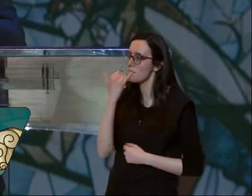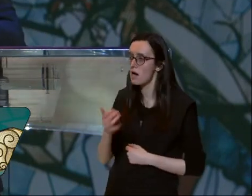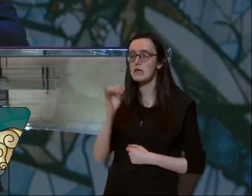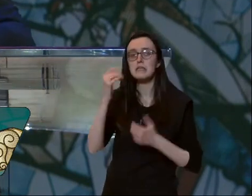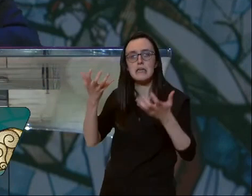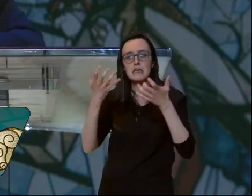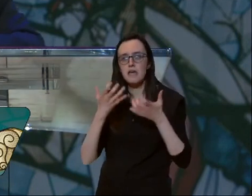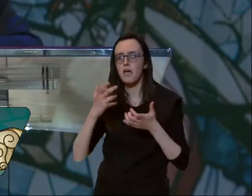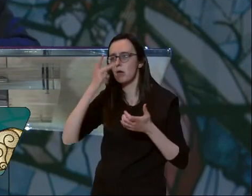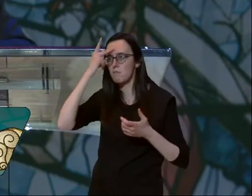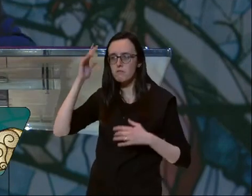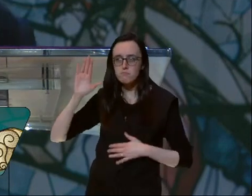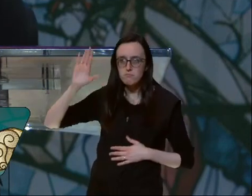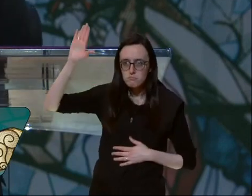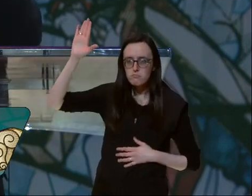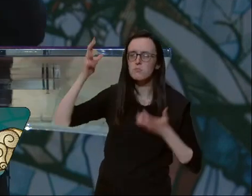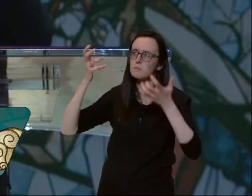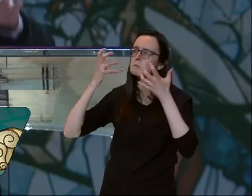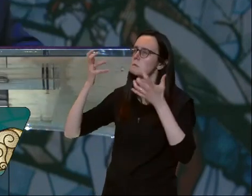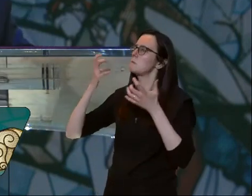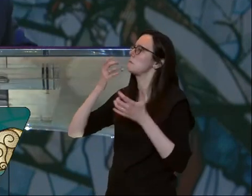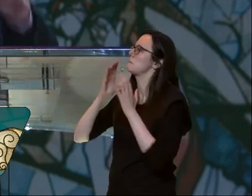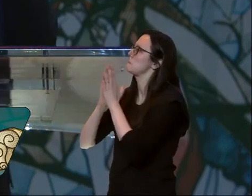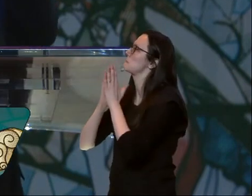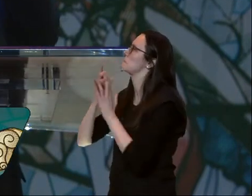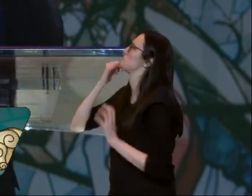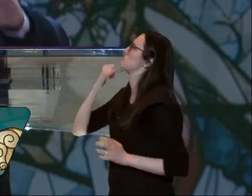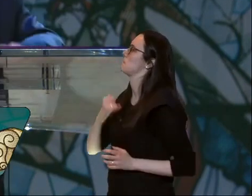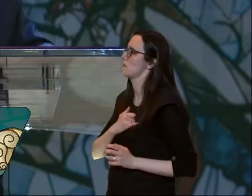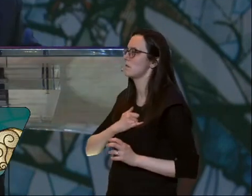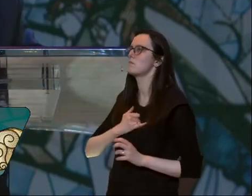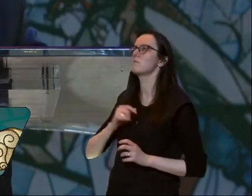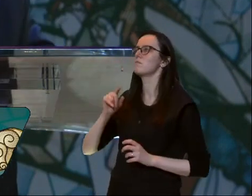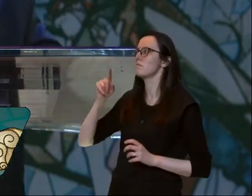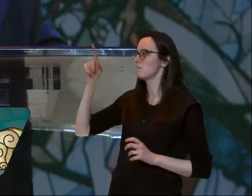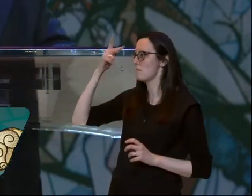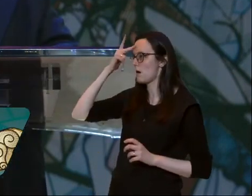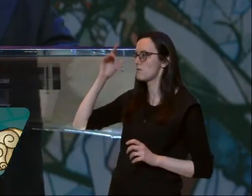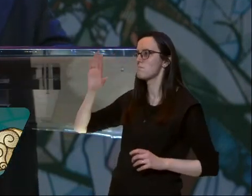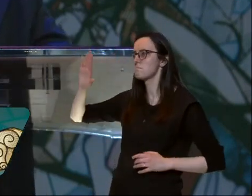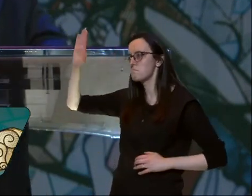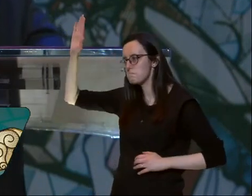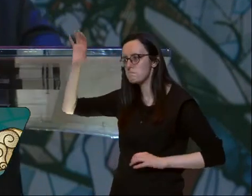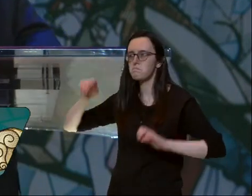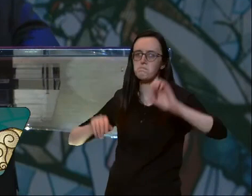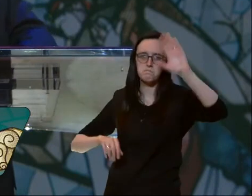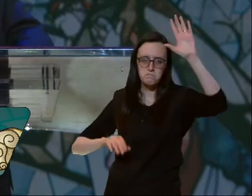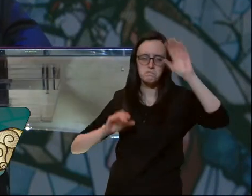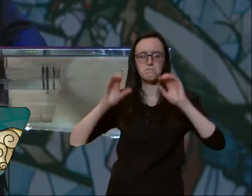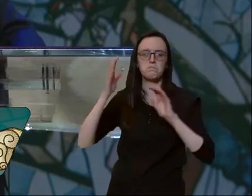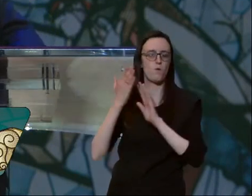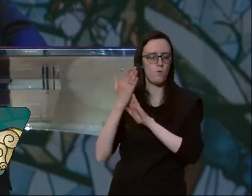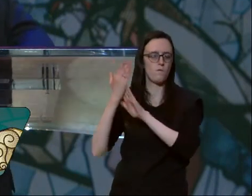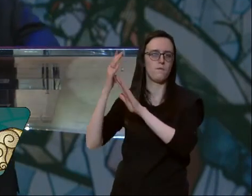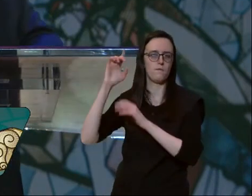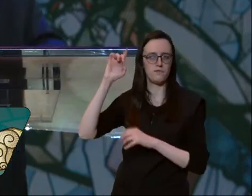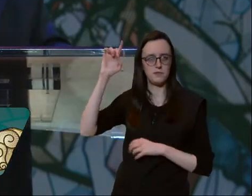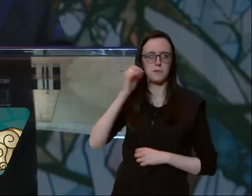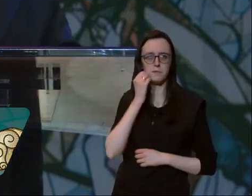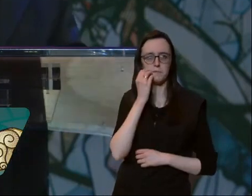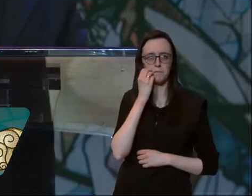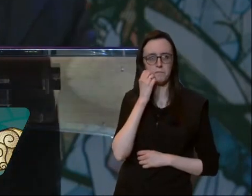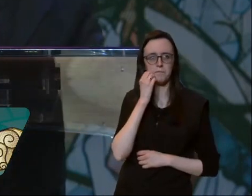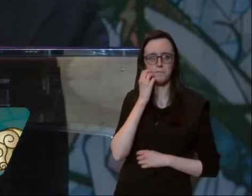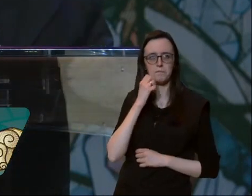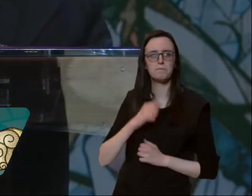Se alguém, levante a sua mão. Aqui embaixo, lá na galeria. Louvado seja Deus. Louvado seja Deus. Mais